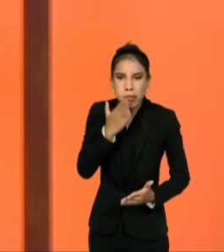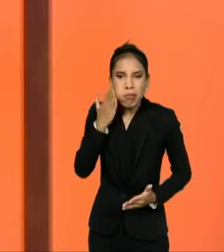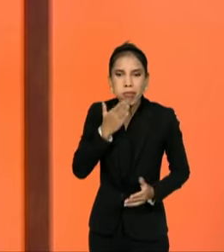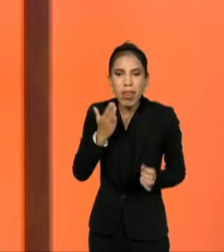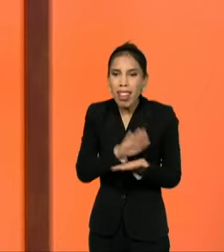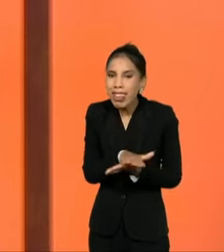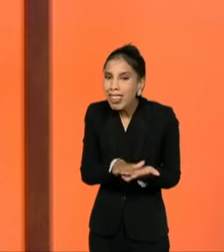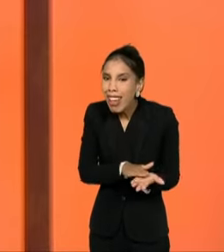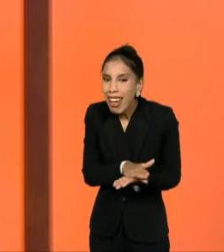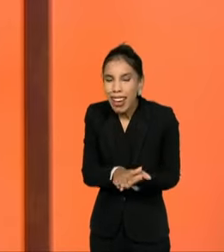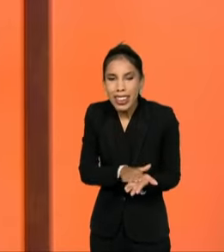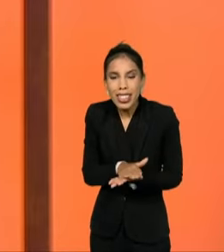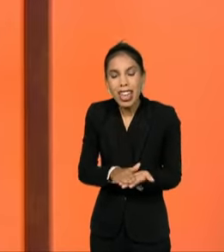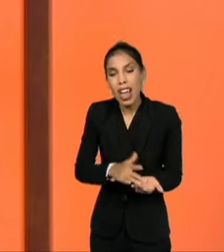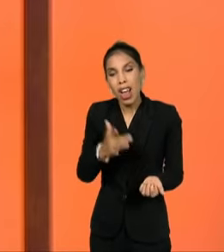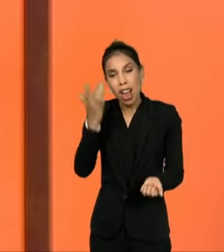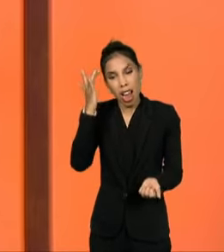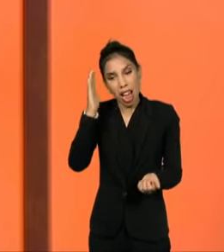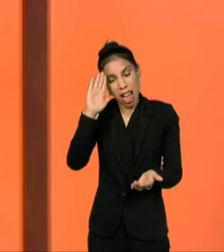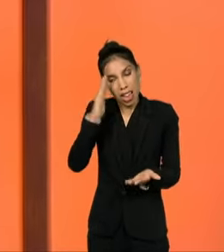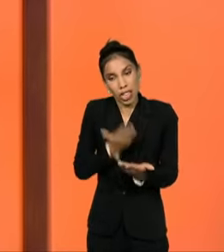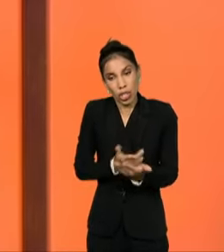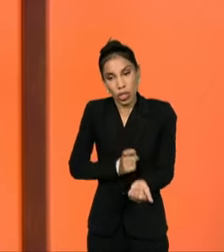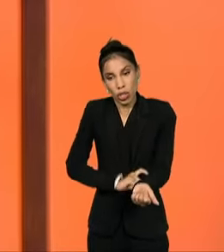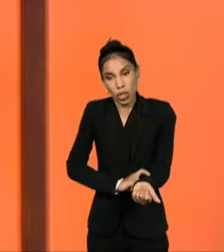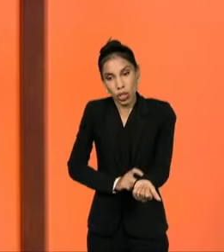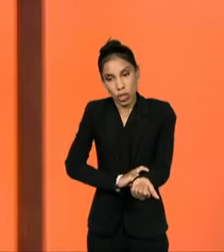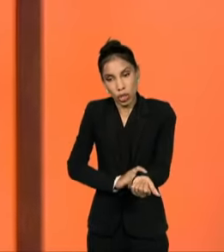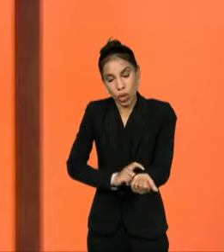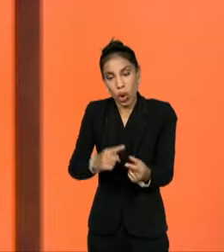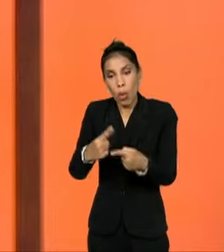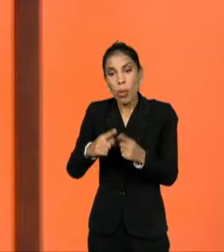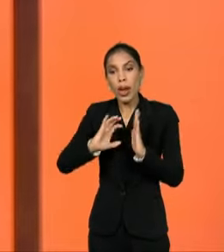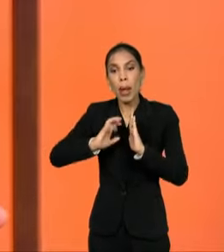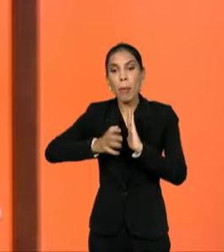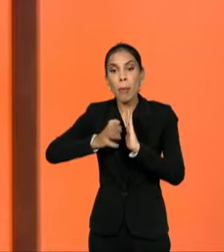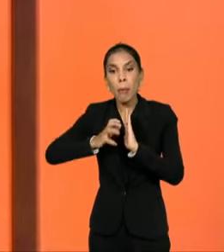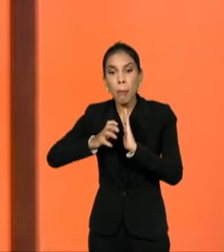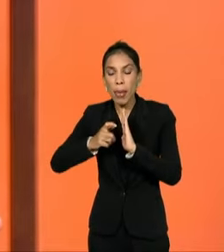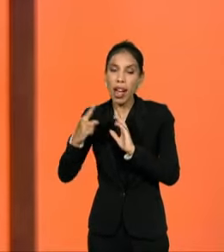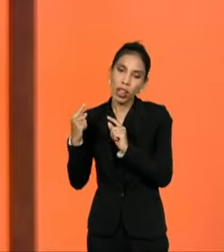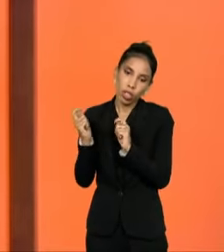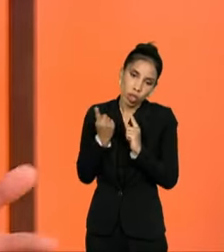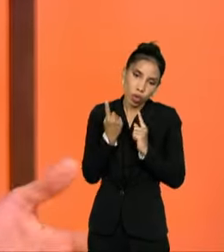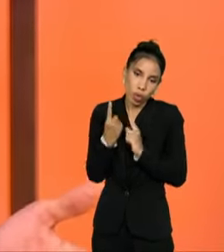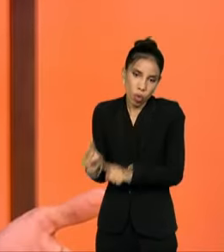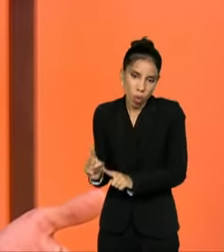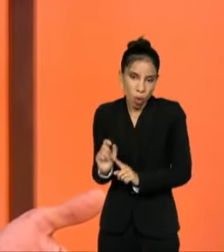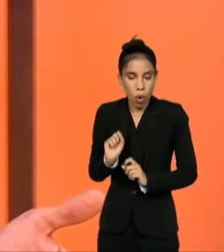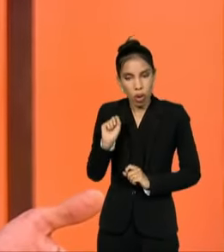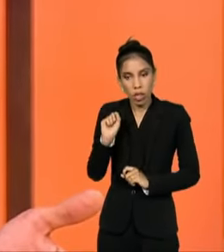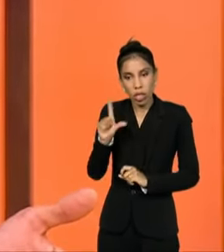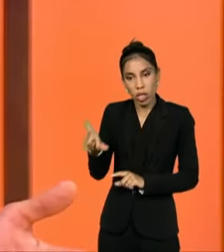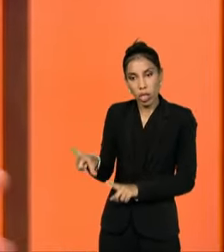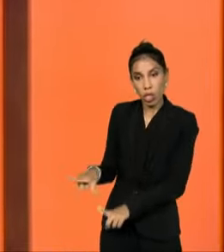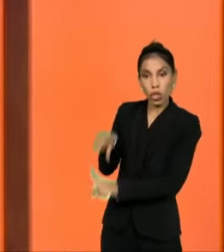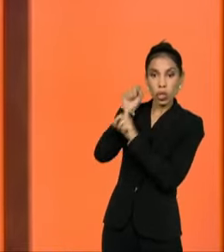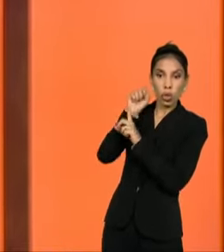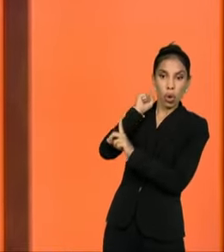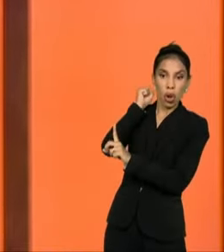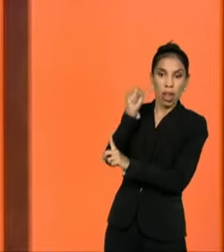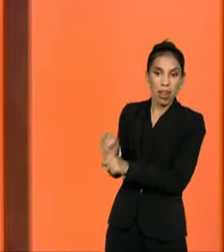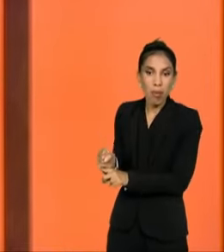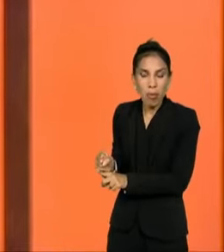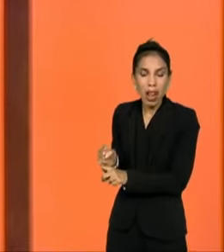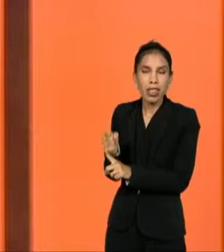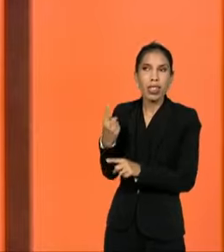projeto. Então, assim, eles podem ter ficado irritados com a postura dela, com a postura do partido. Do partido, de ter votado contra? Pode. O que escolheram ela para matar? Aí,